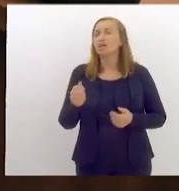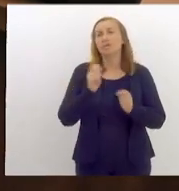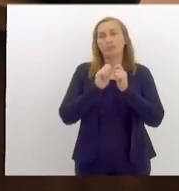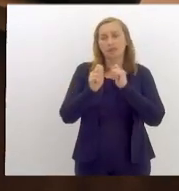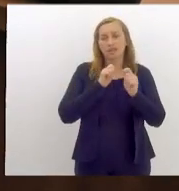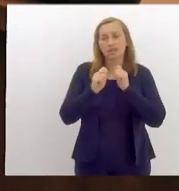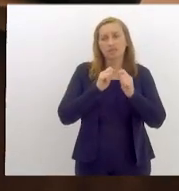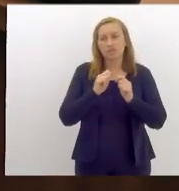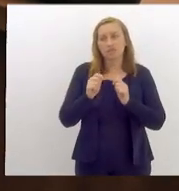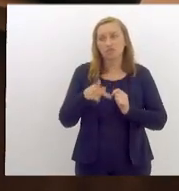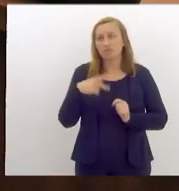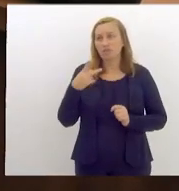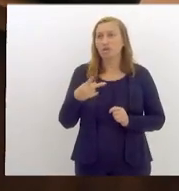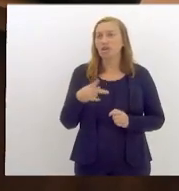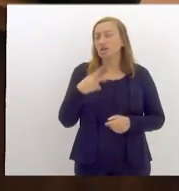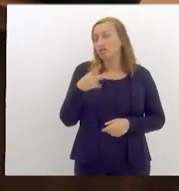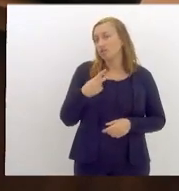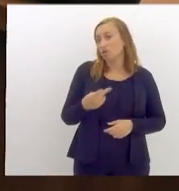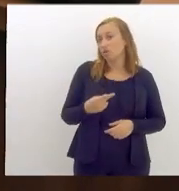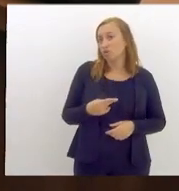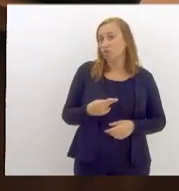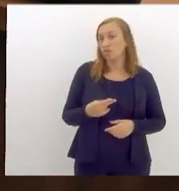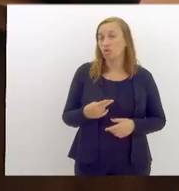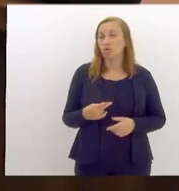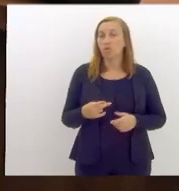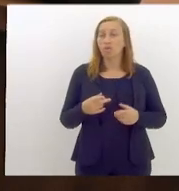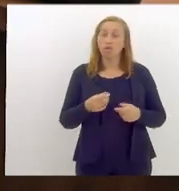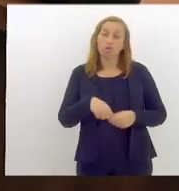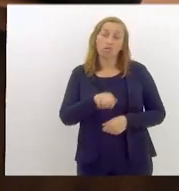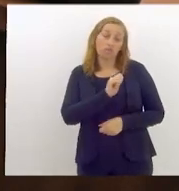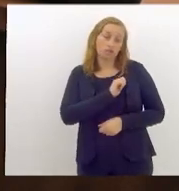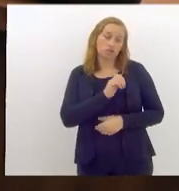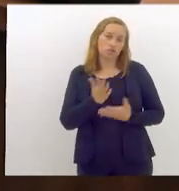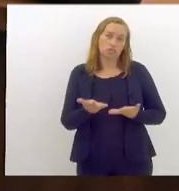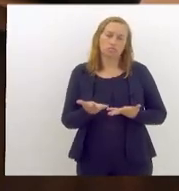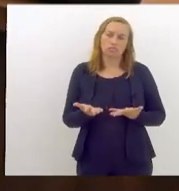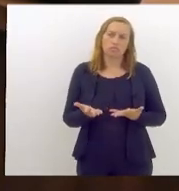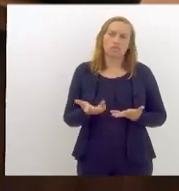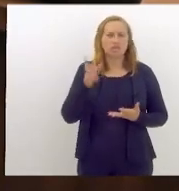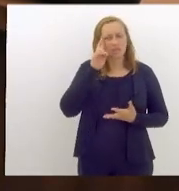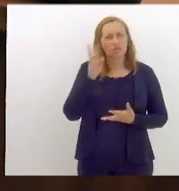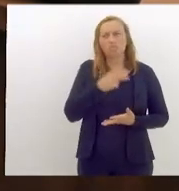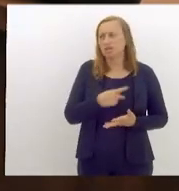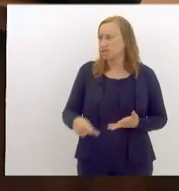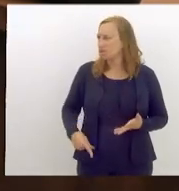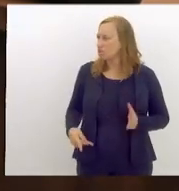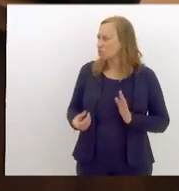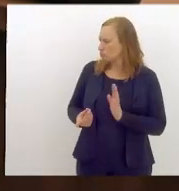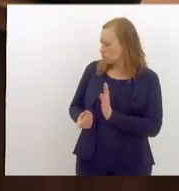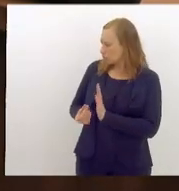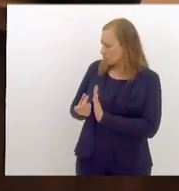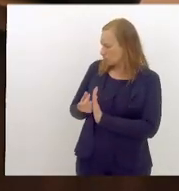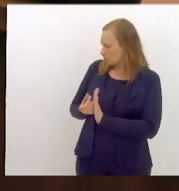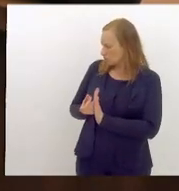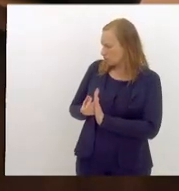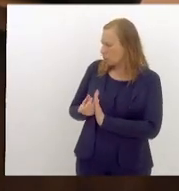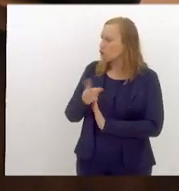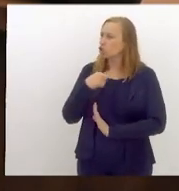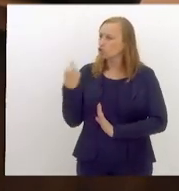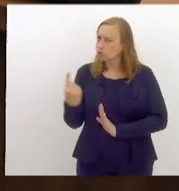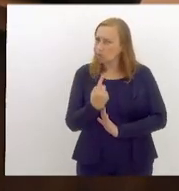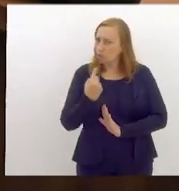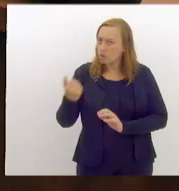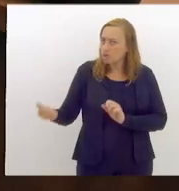que ele deu ele falou assim espaço fiscal mas senhor presidente no orçamento nós